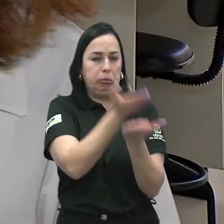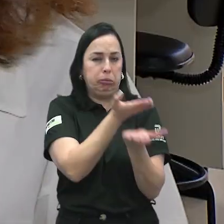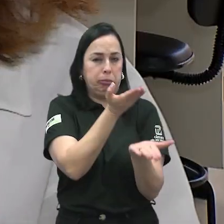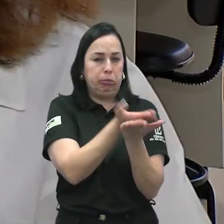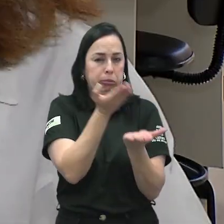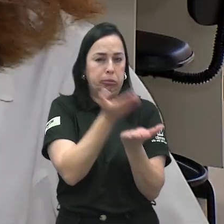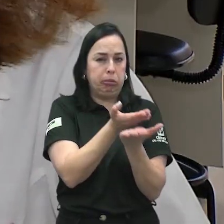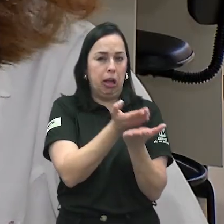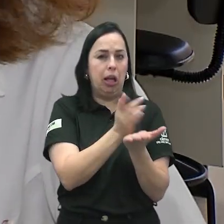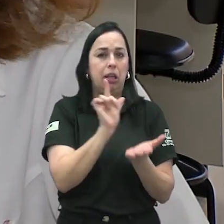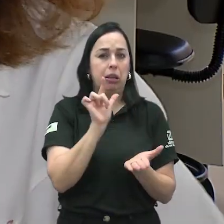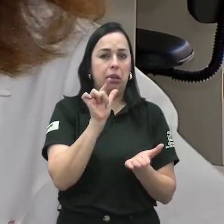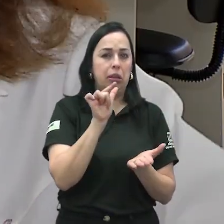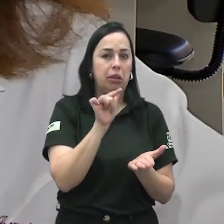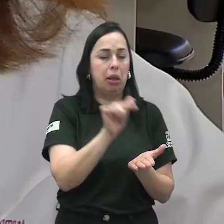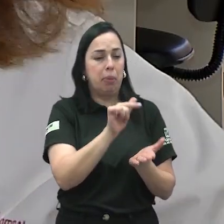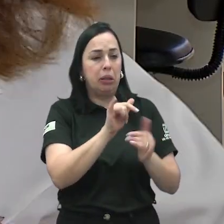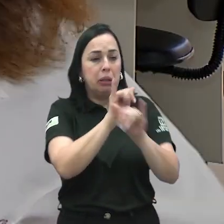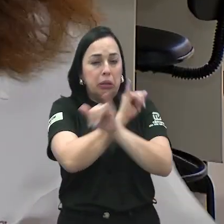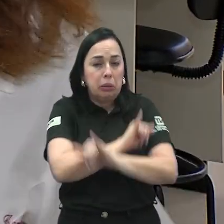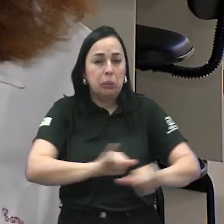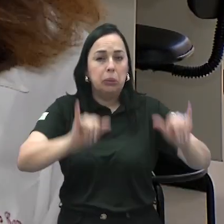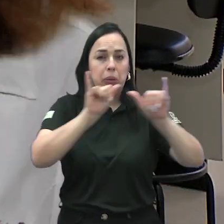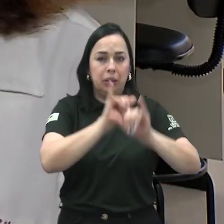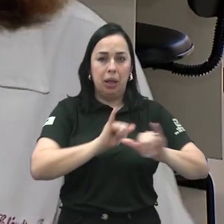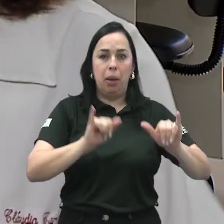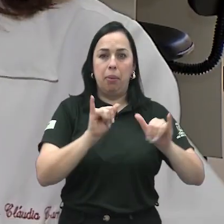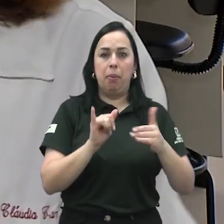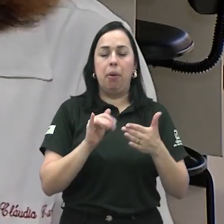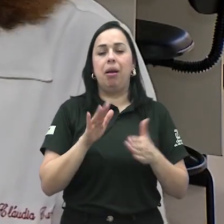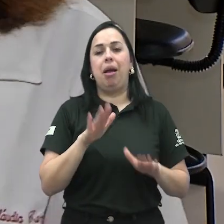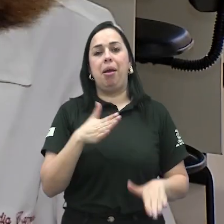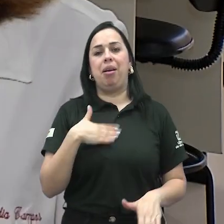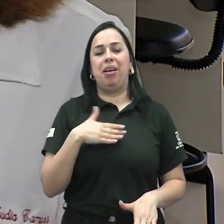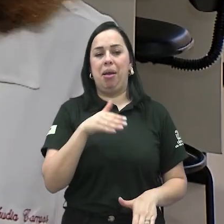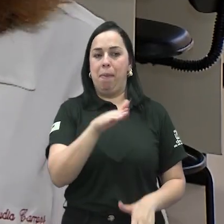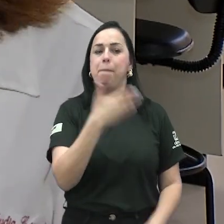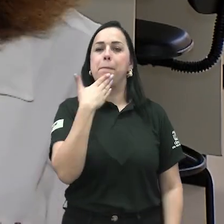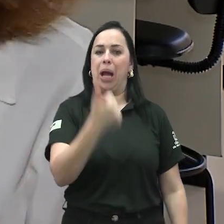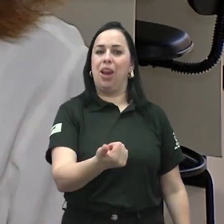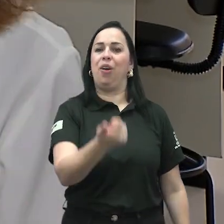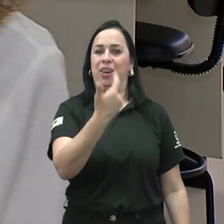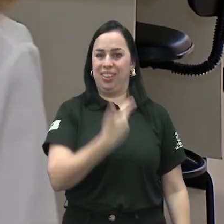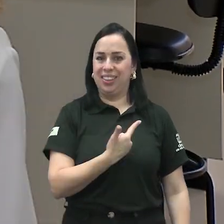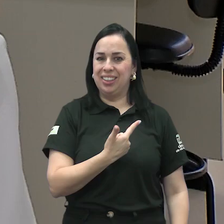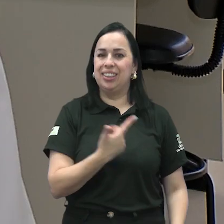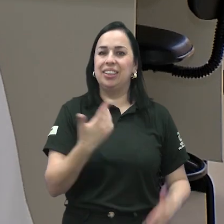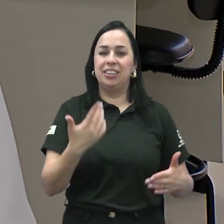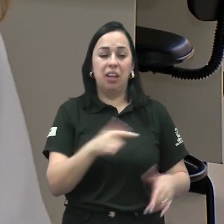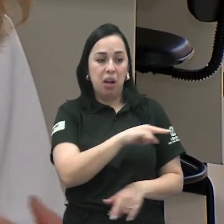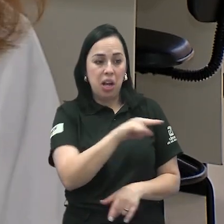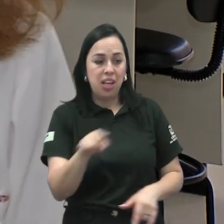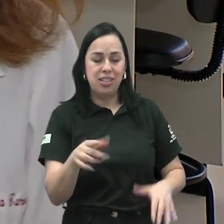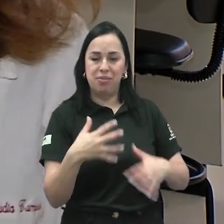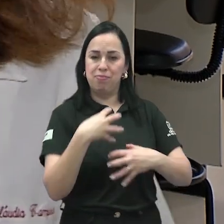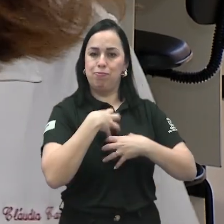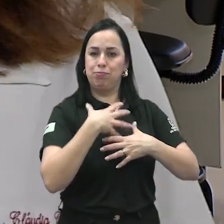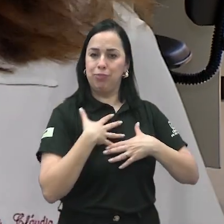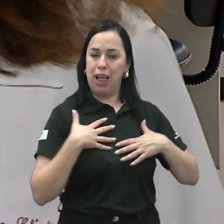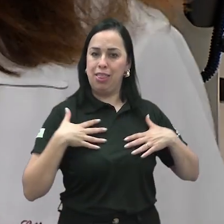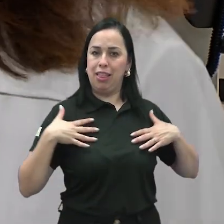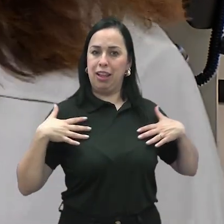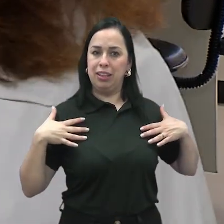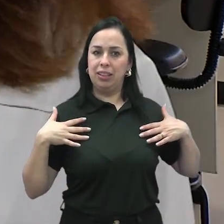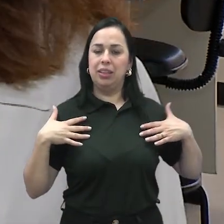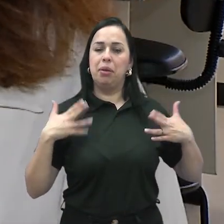trabalham muito com divulgação disso tudo, muito melhor até que os professores, vamos dizer assim, né? E eles são muito